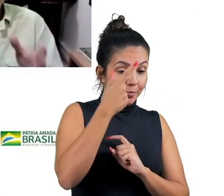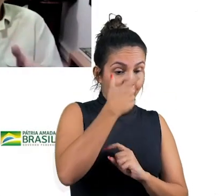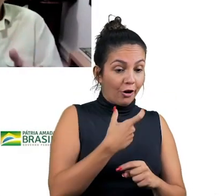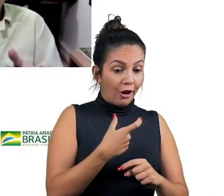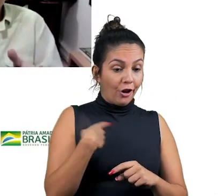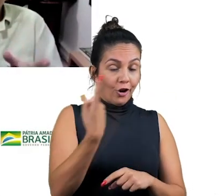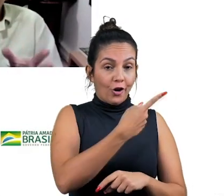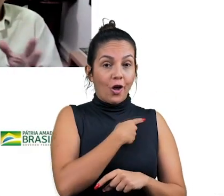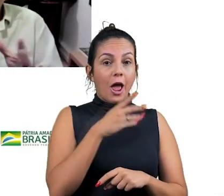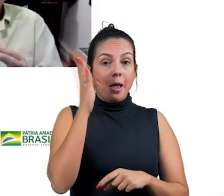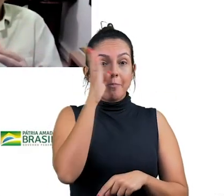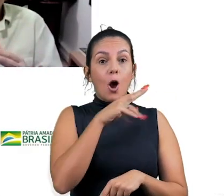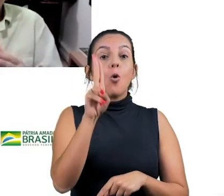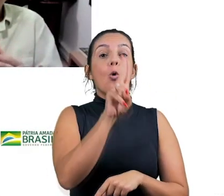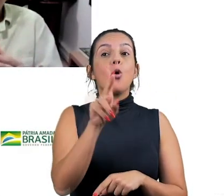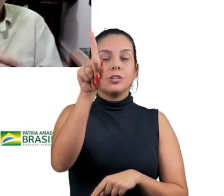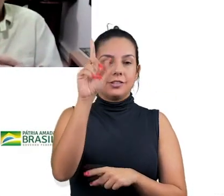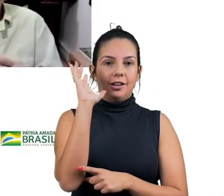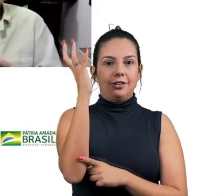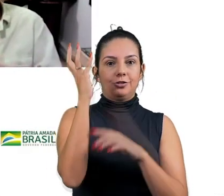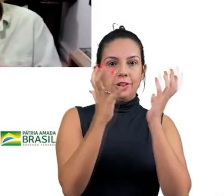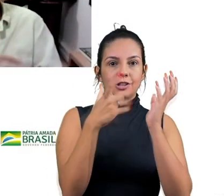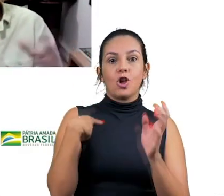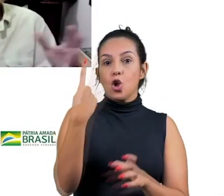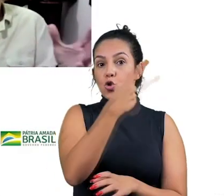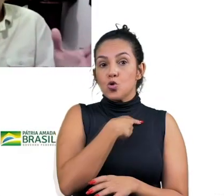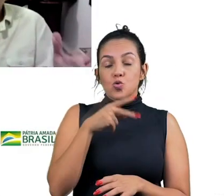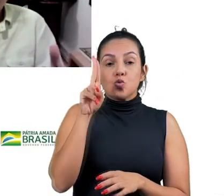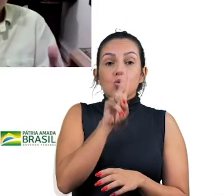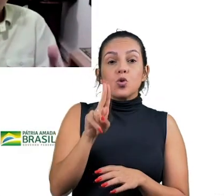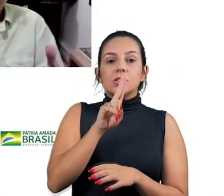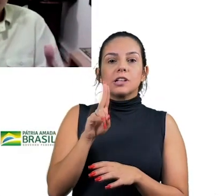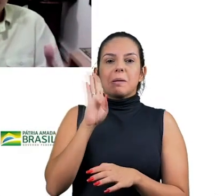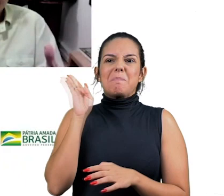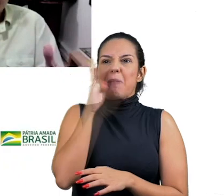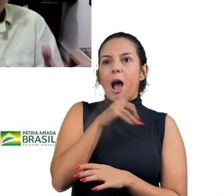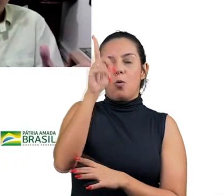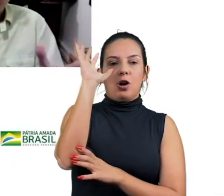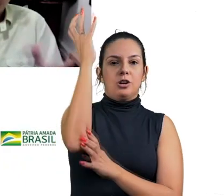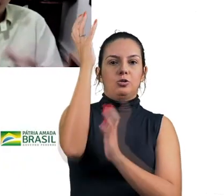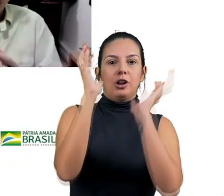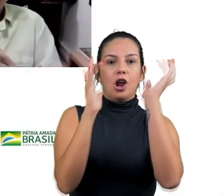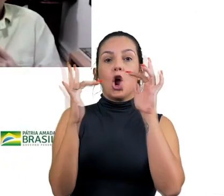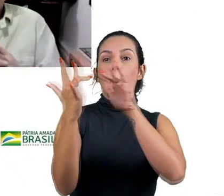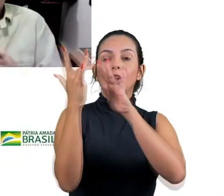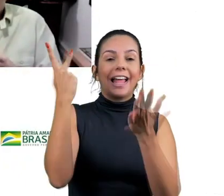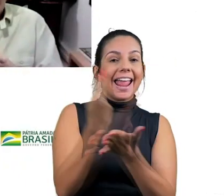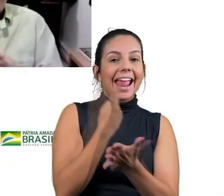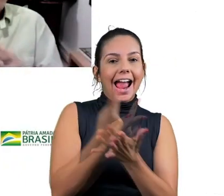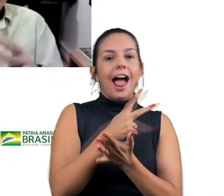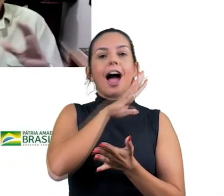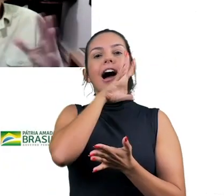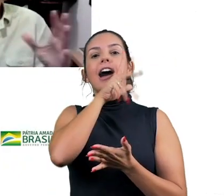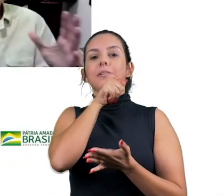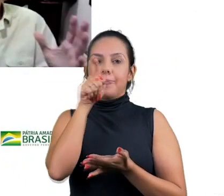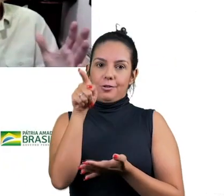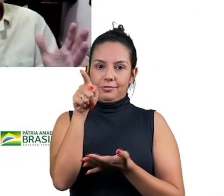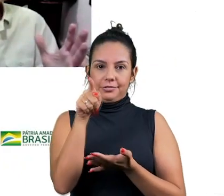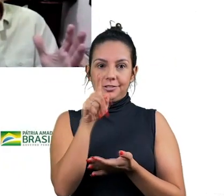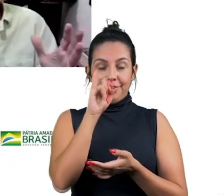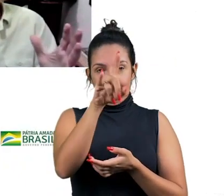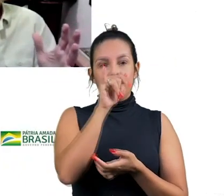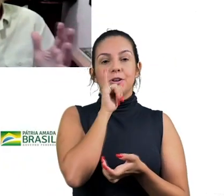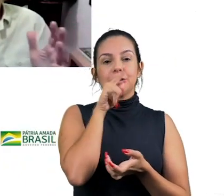mau manejo da natureza, por um contato inadequado entre o ser humano e os animais silvestres. Né? Bom, se